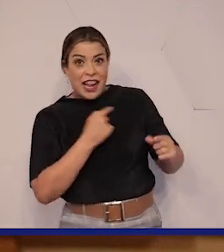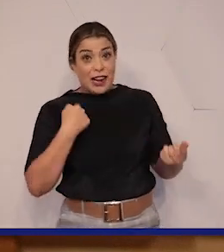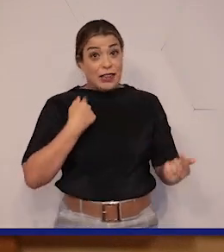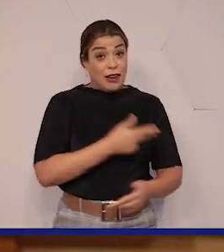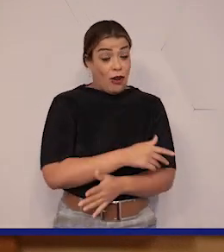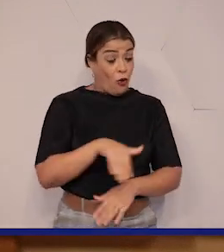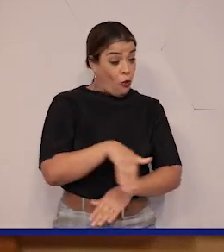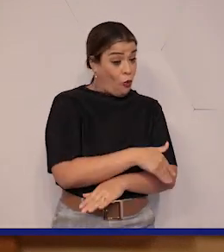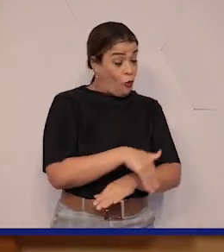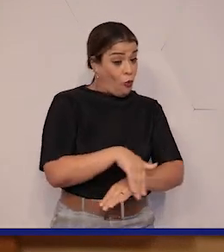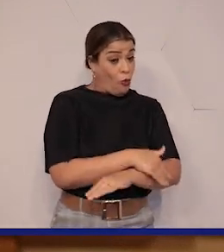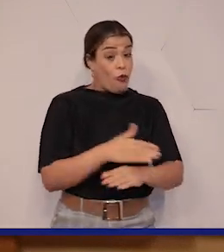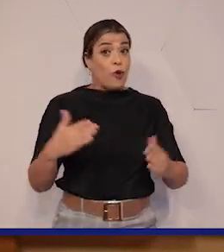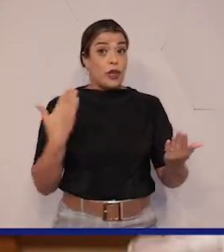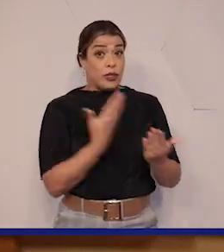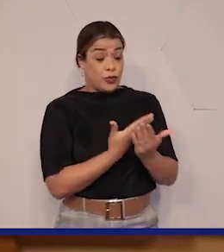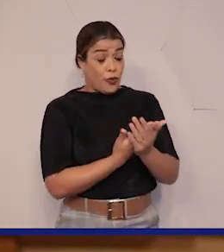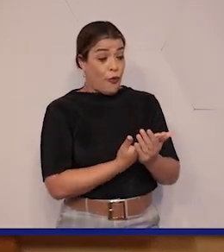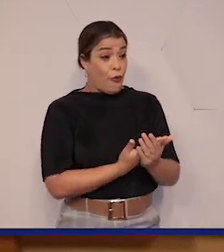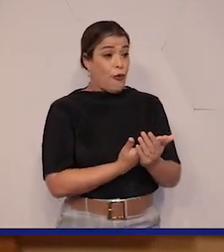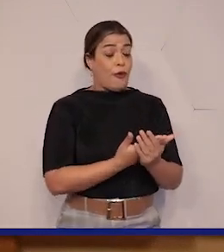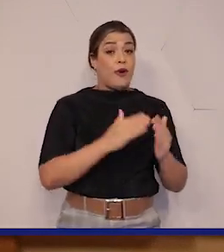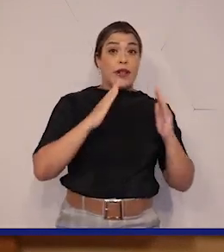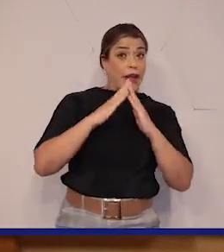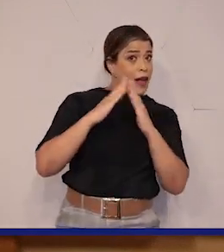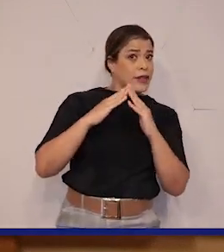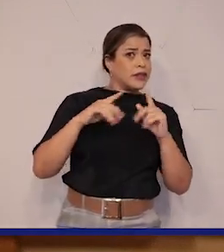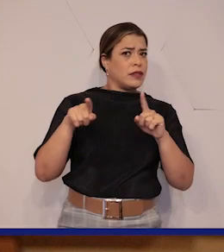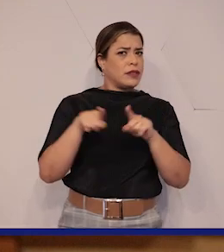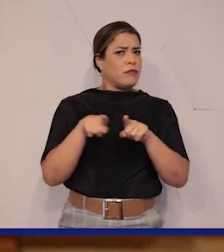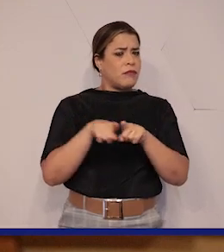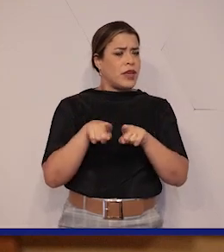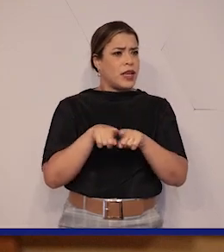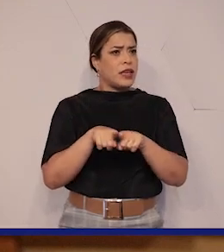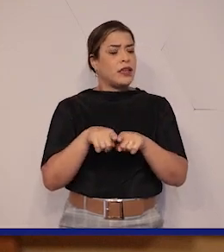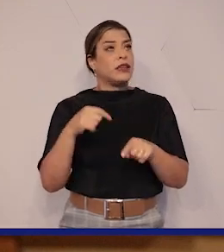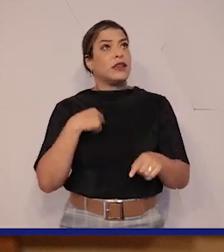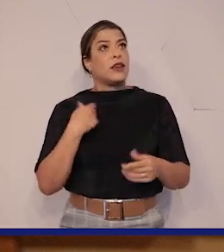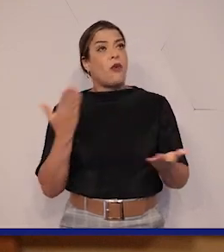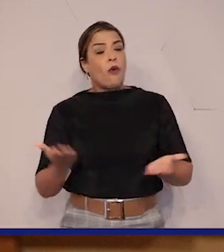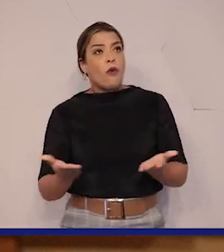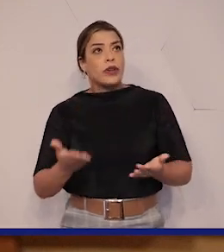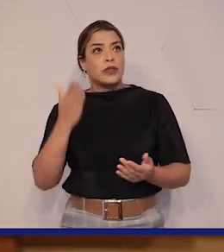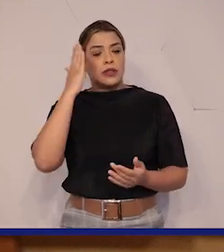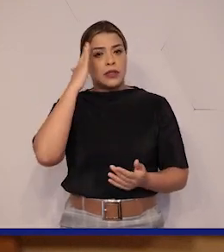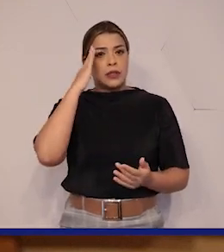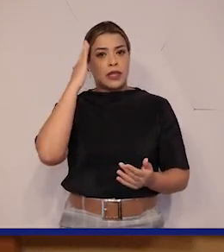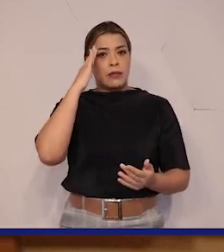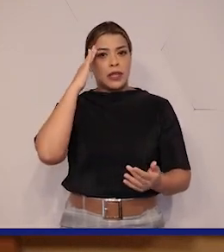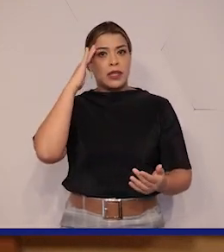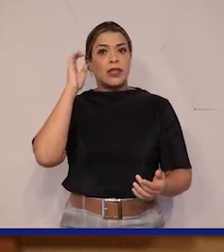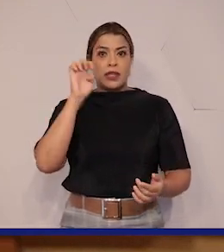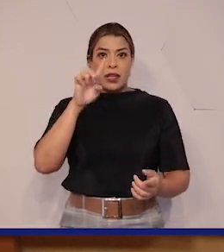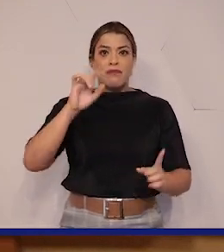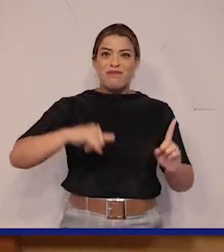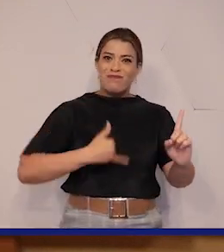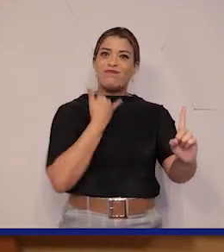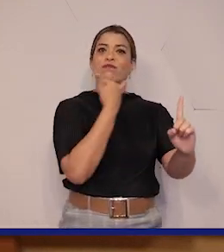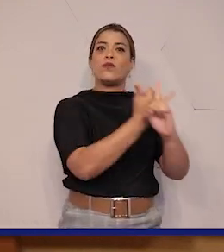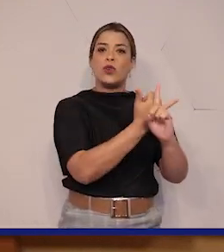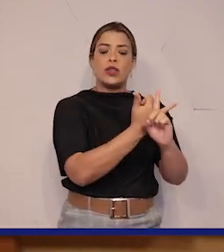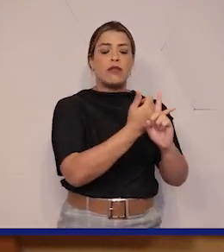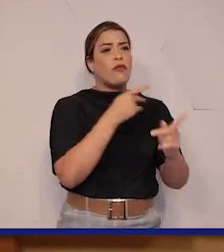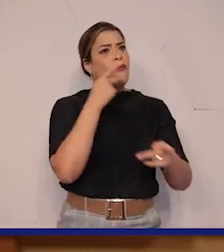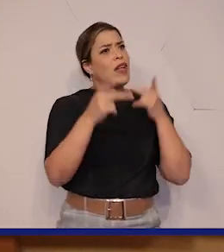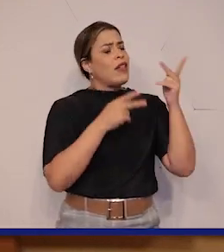no colégio, na rua, em casa, inclusive. E que hoje a gente reconhece como bullying. Mas naquela época